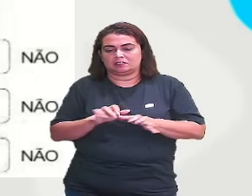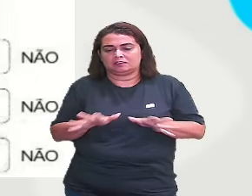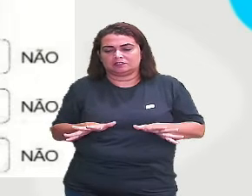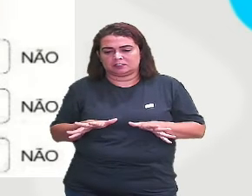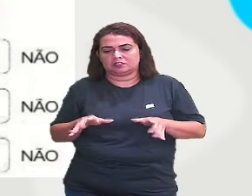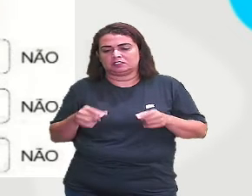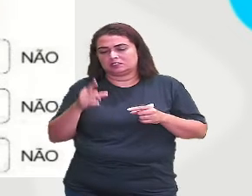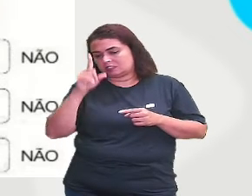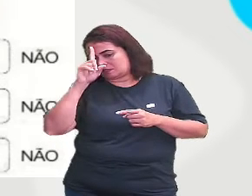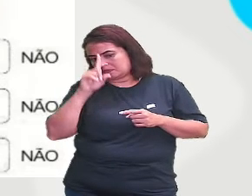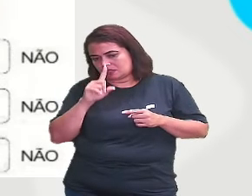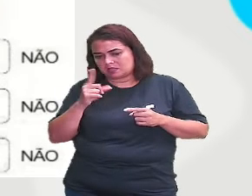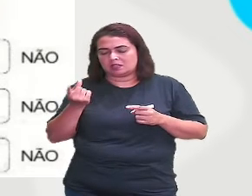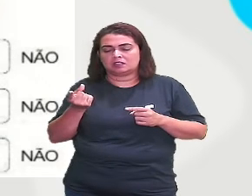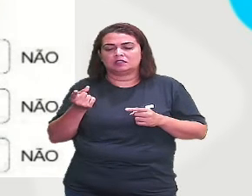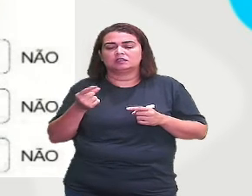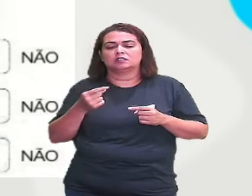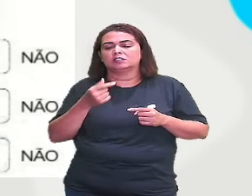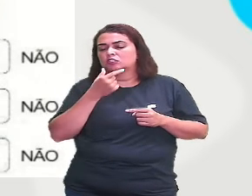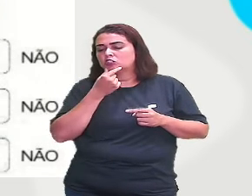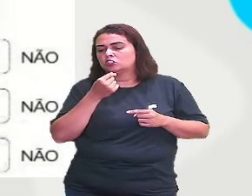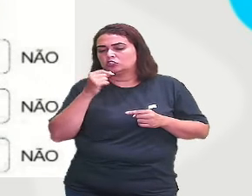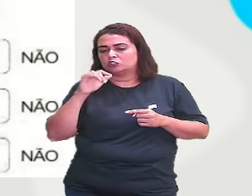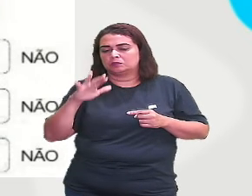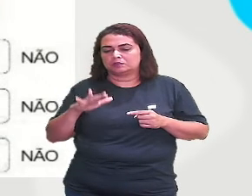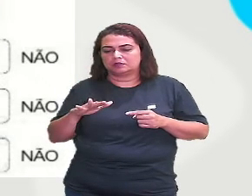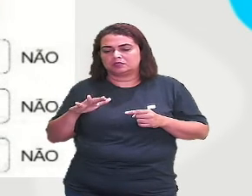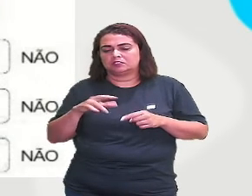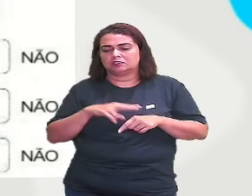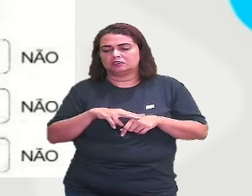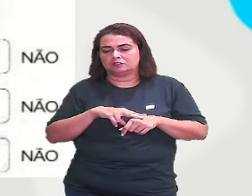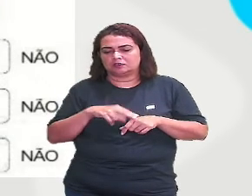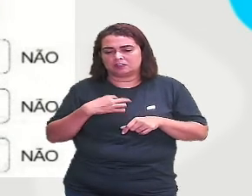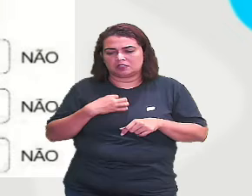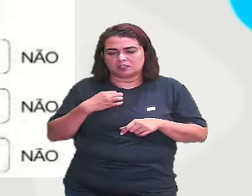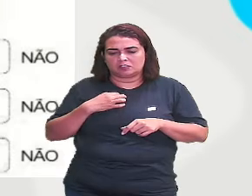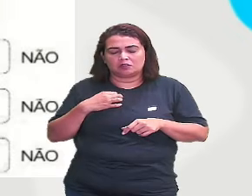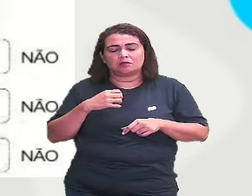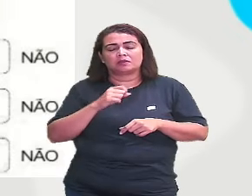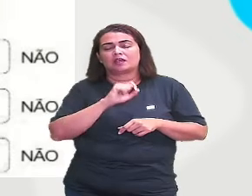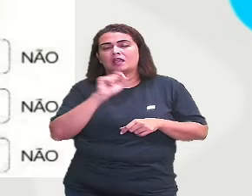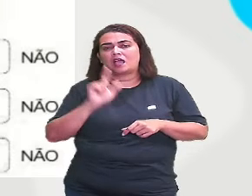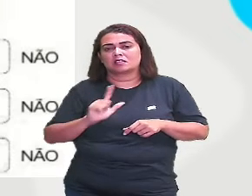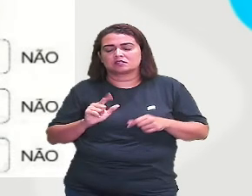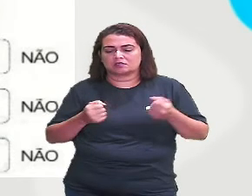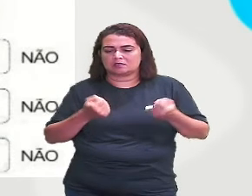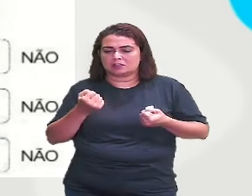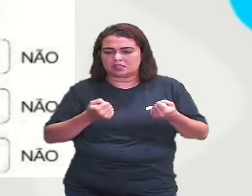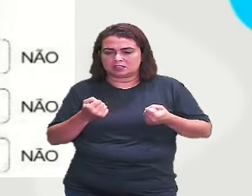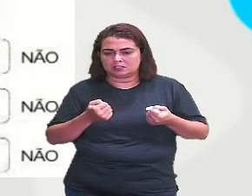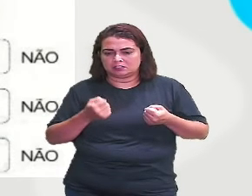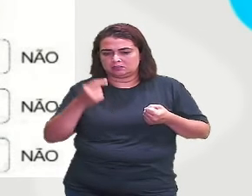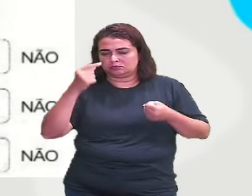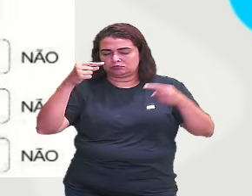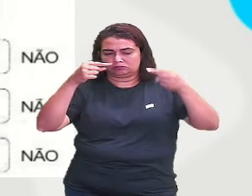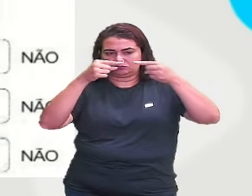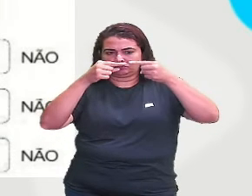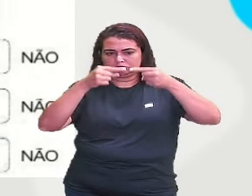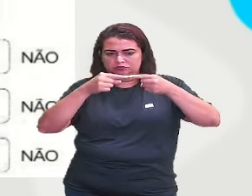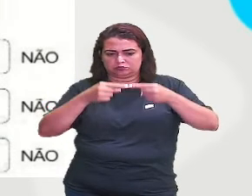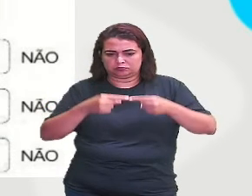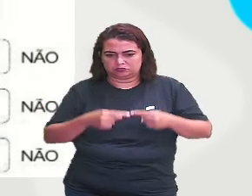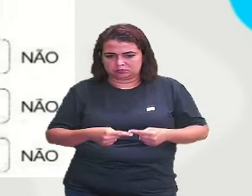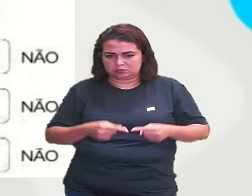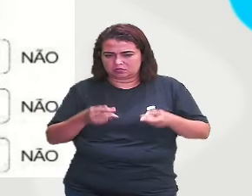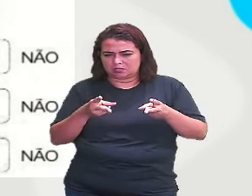pro carrinho amarelo e um menininho de roupa verde ligado pro carrinho azul. Então, dessa forma, a